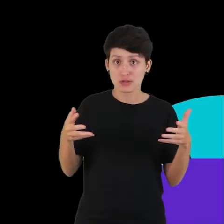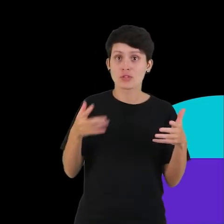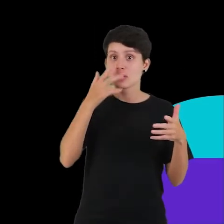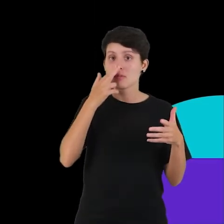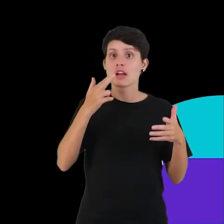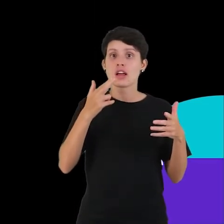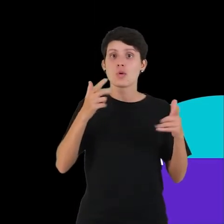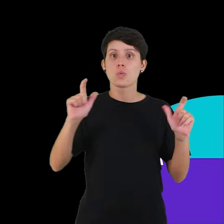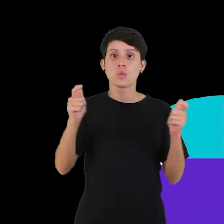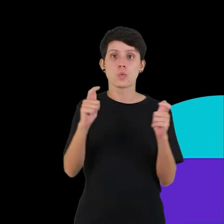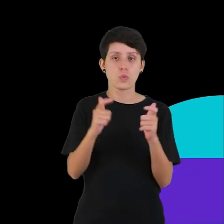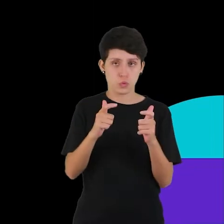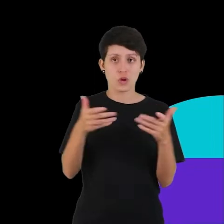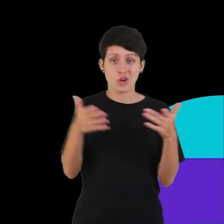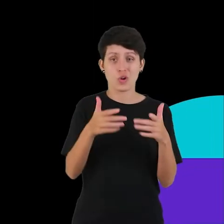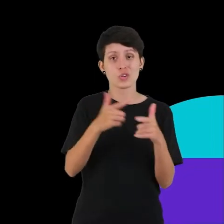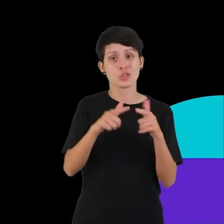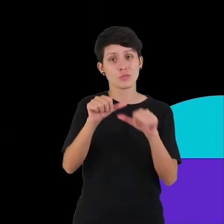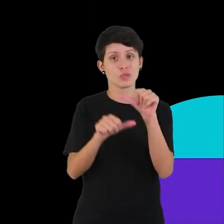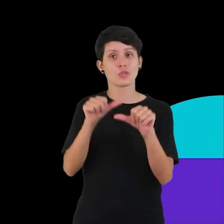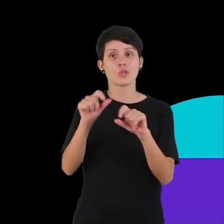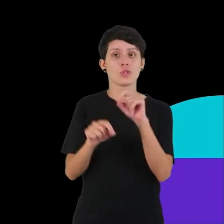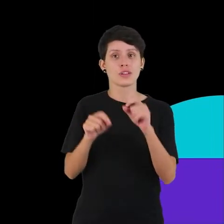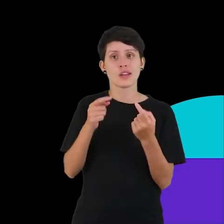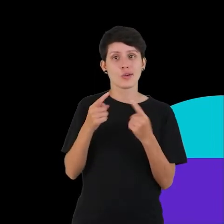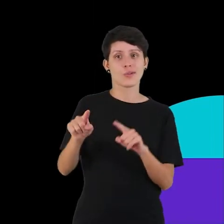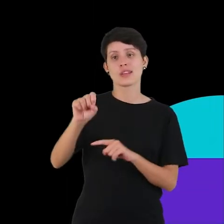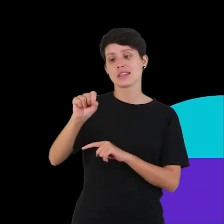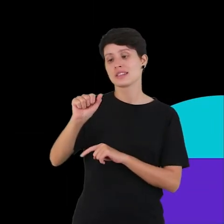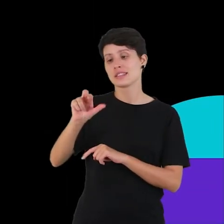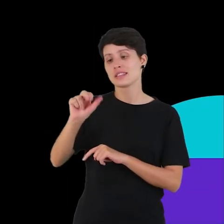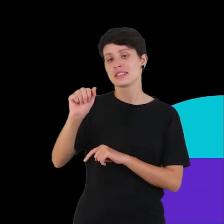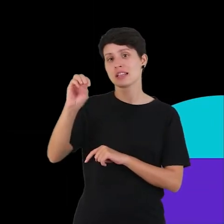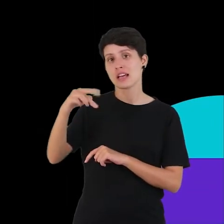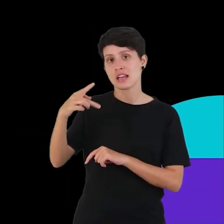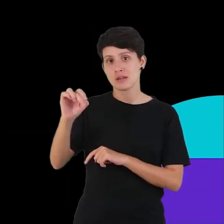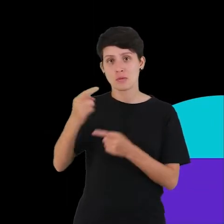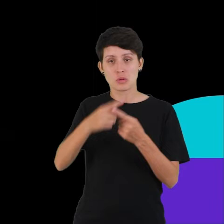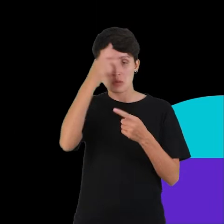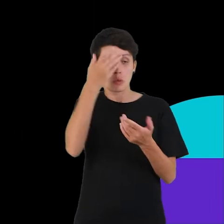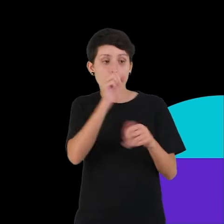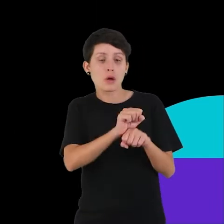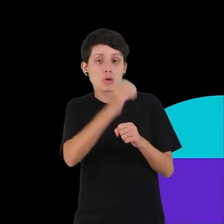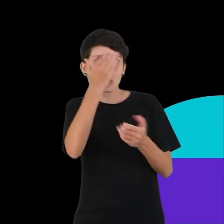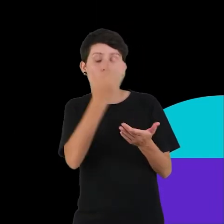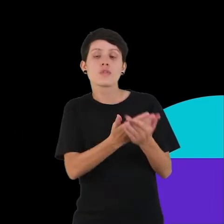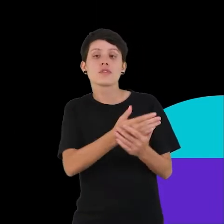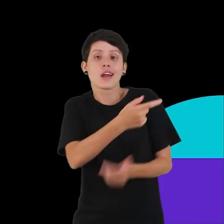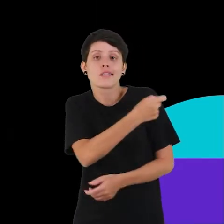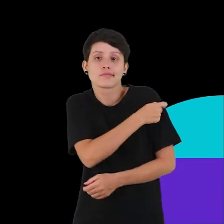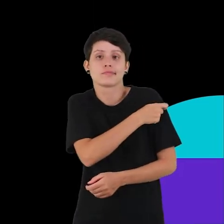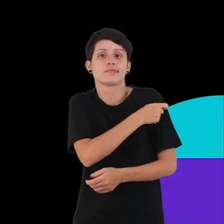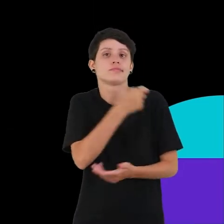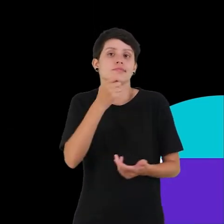de imunização contra sarampo porque as pessoas deixaram de confiar na vacina. Então, o que era um problema de logística, de distribuição, de cadeia de